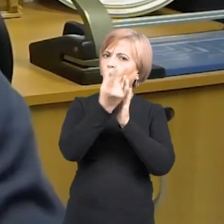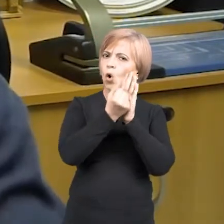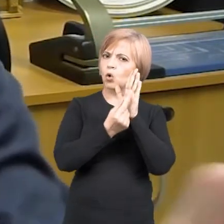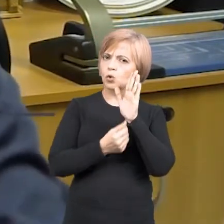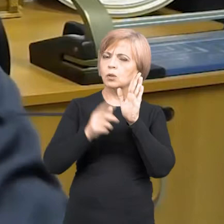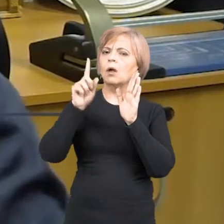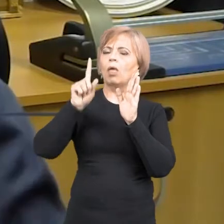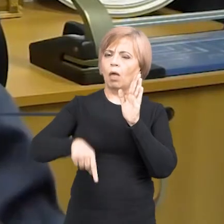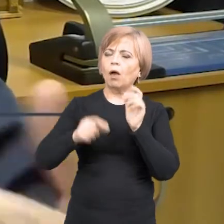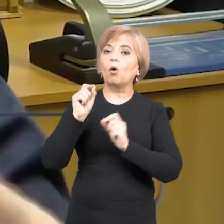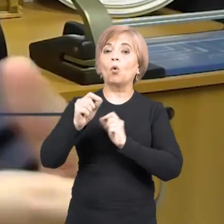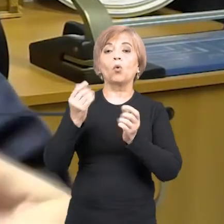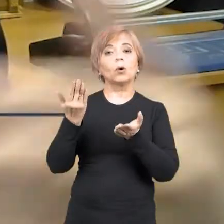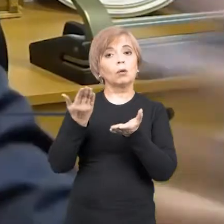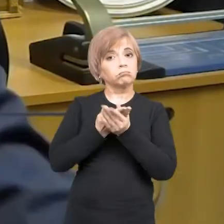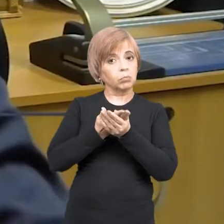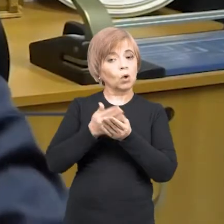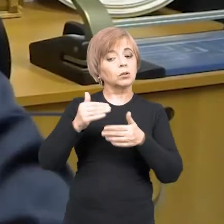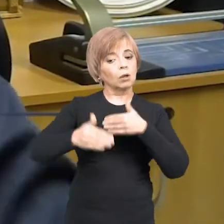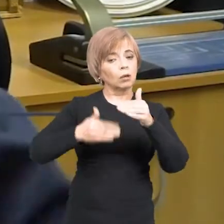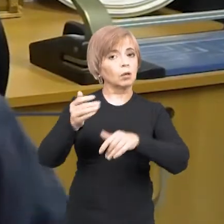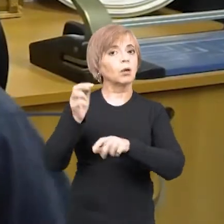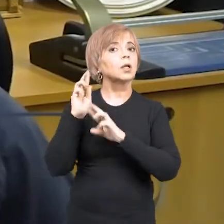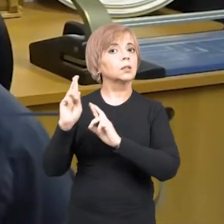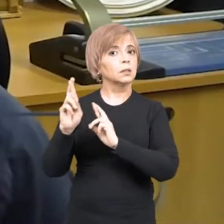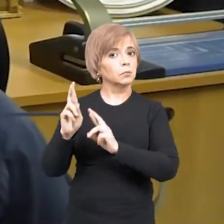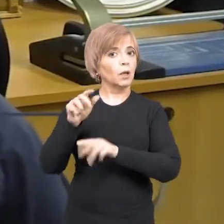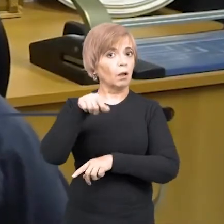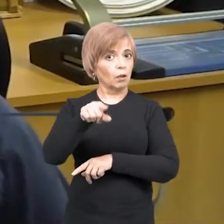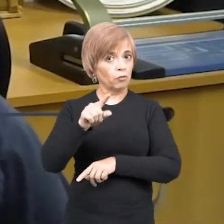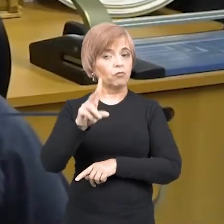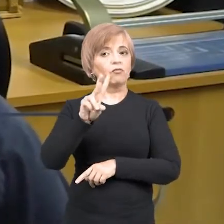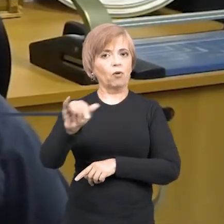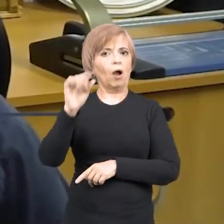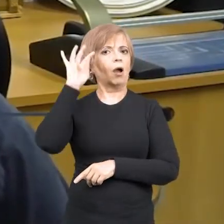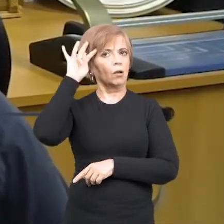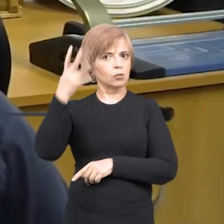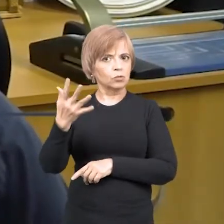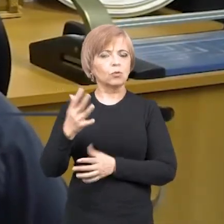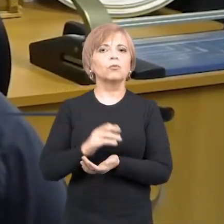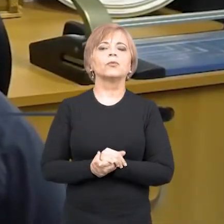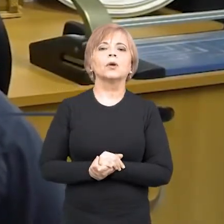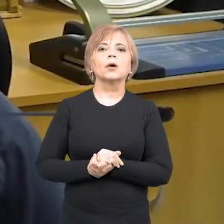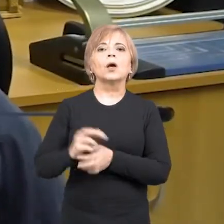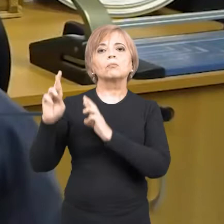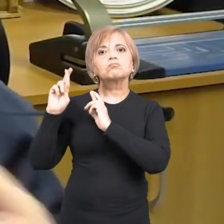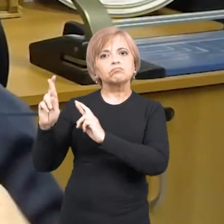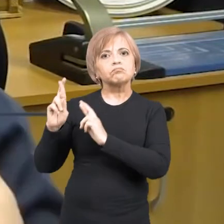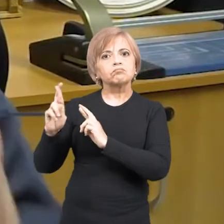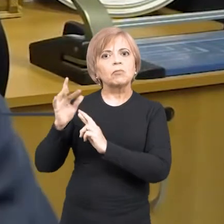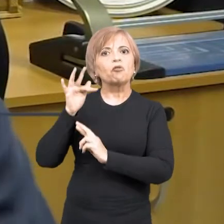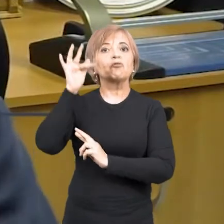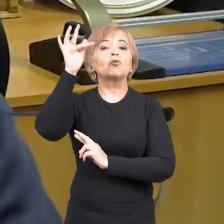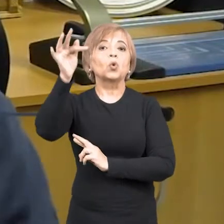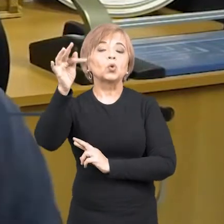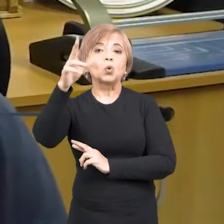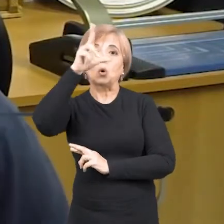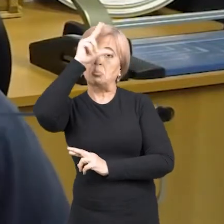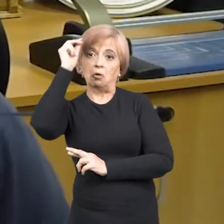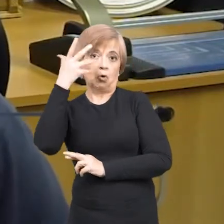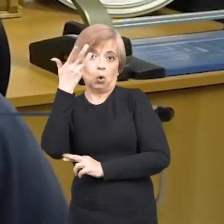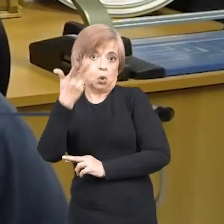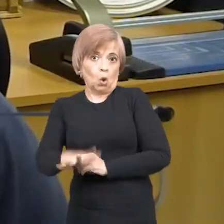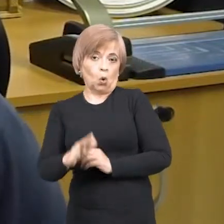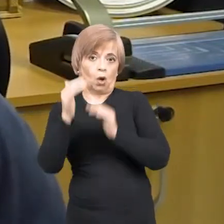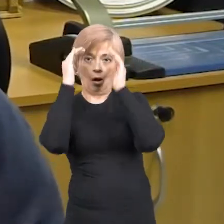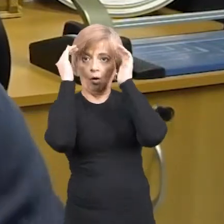lugar, no curso da ação. A gente espera ter o resultado postulado no curso da demanda e espera, caso o município não reconheça